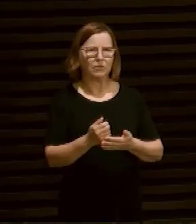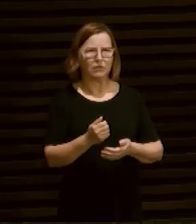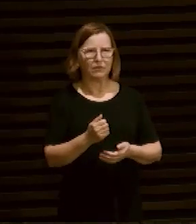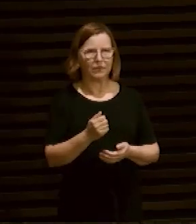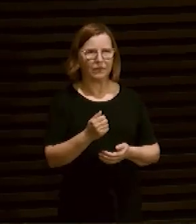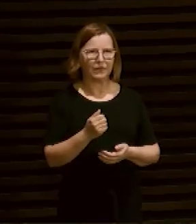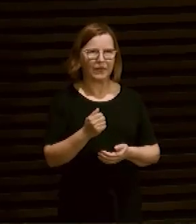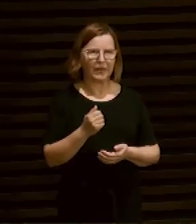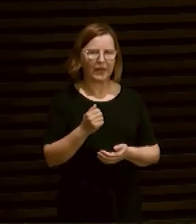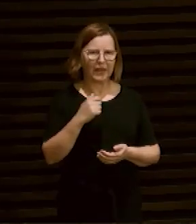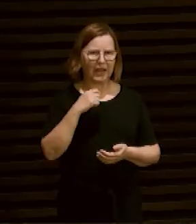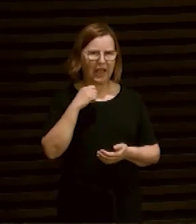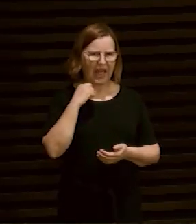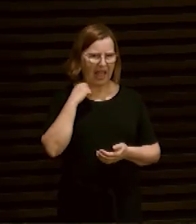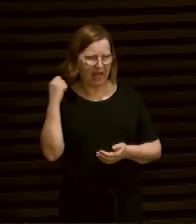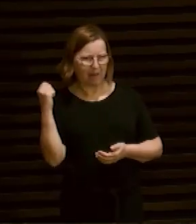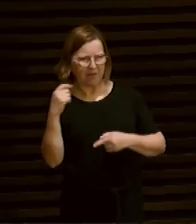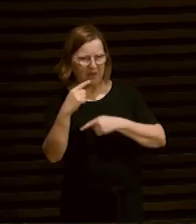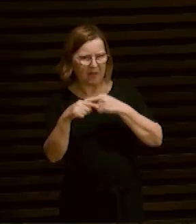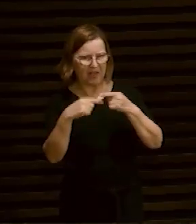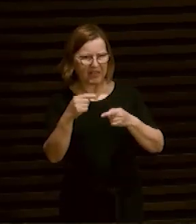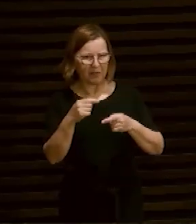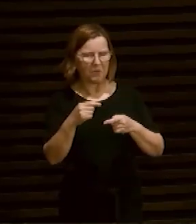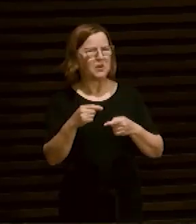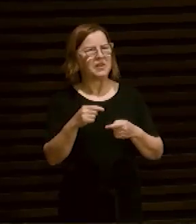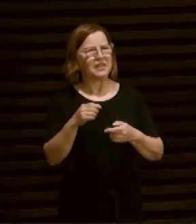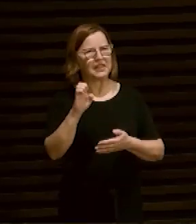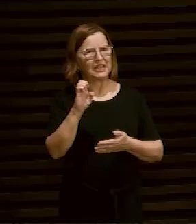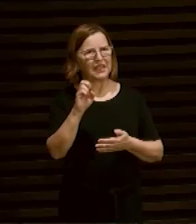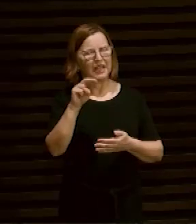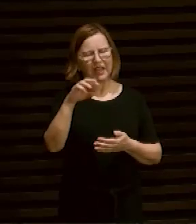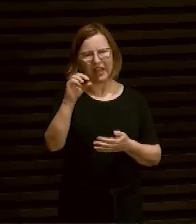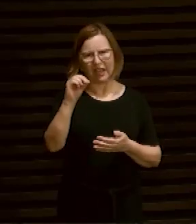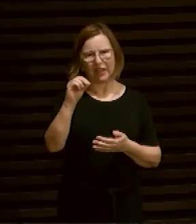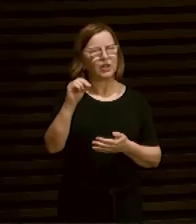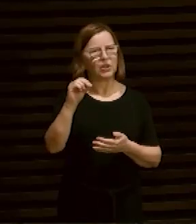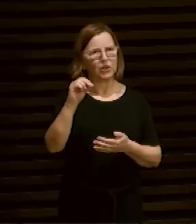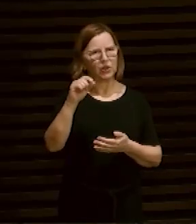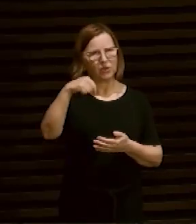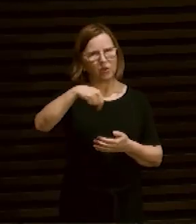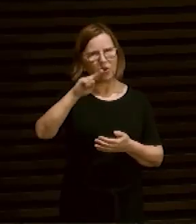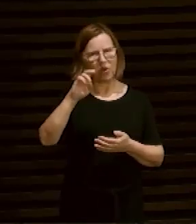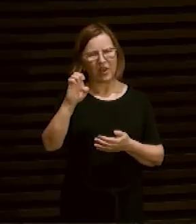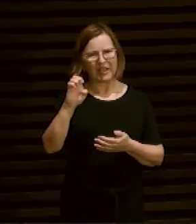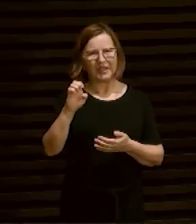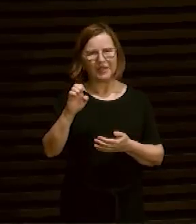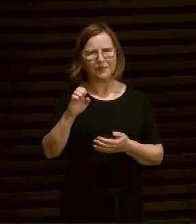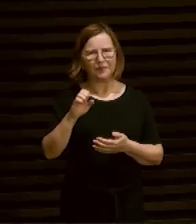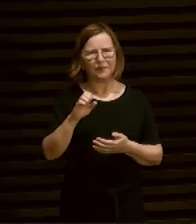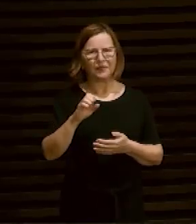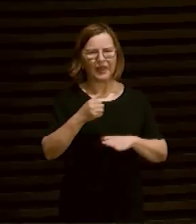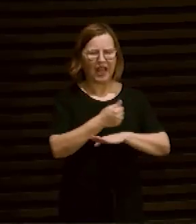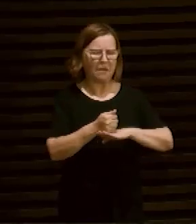por Noé, depois entra por Abraão, Isaac, Jacó, e vem, e